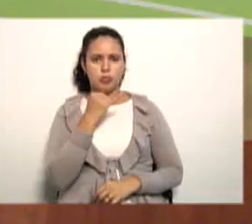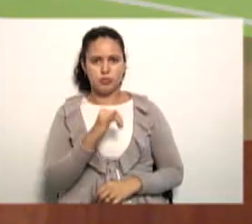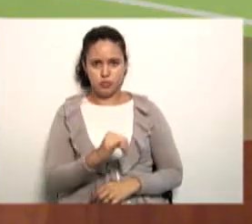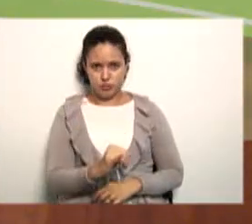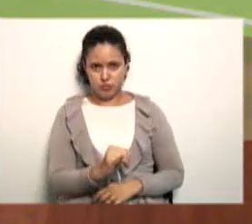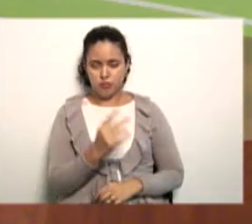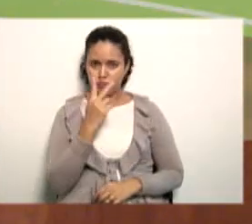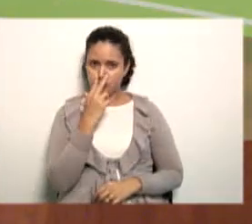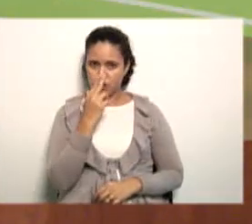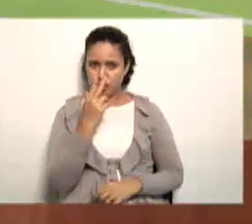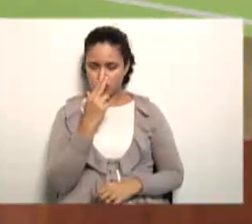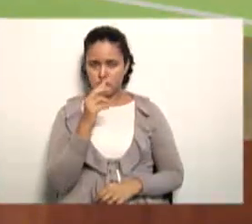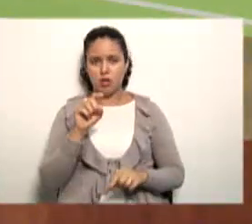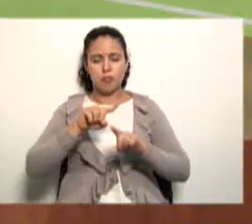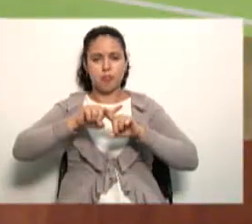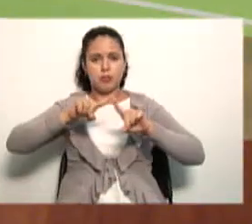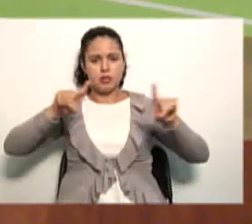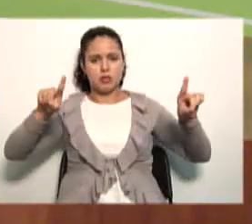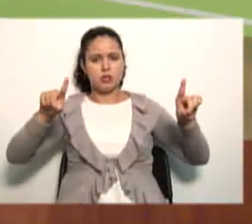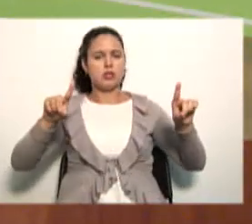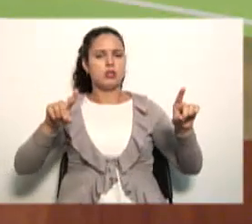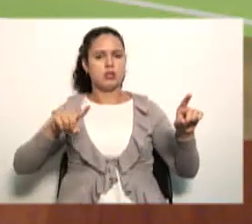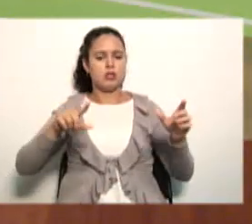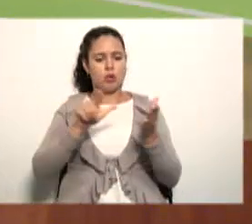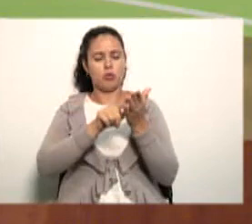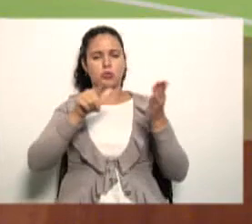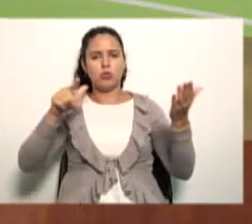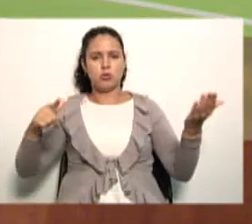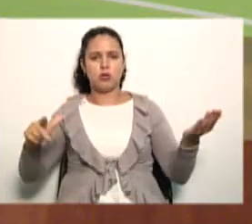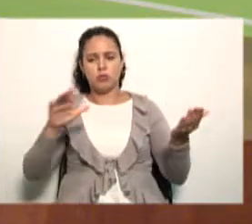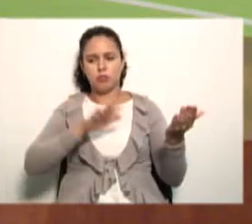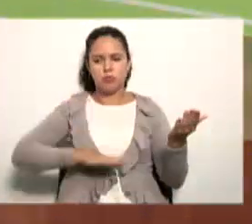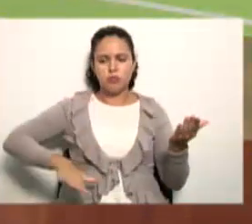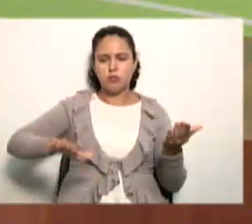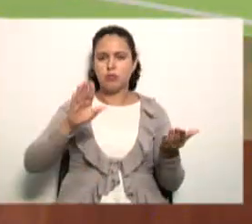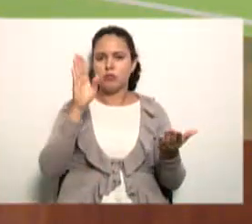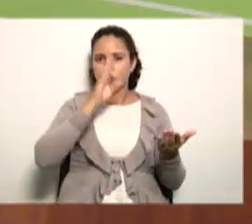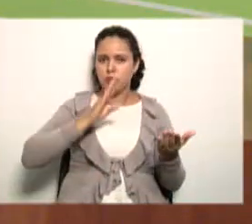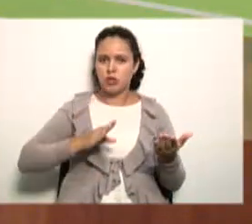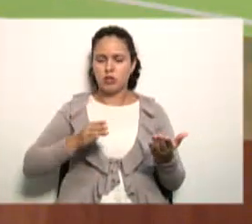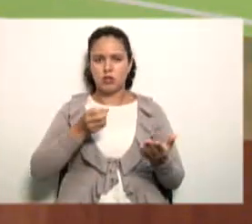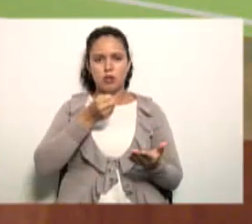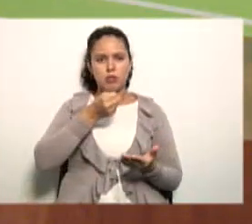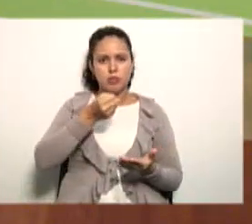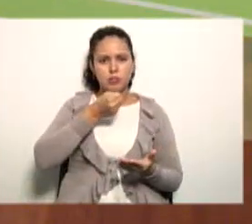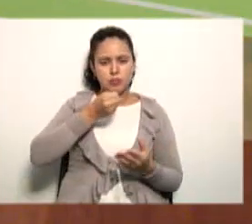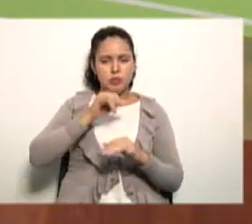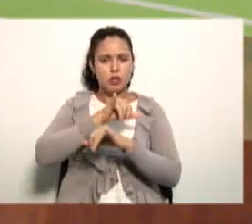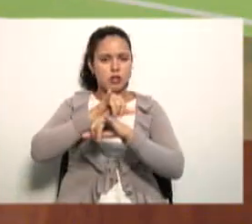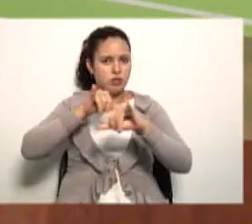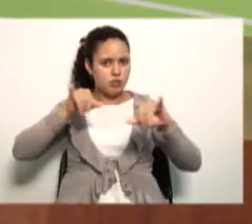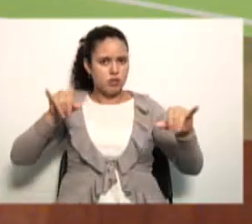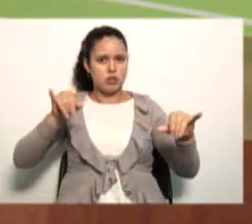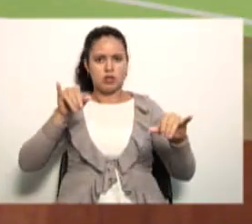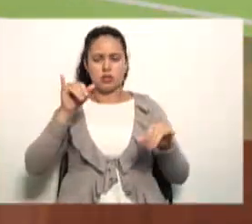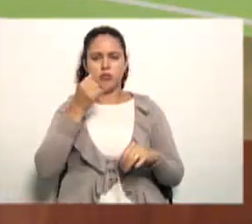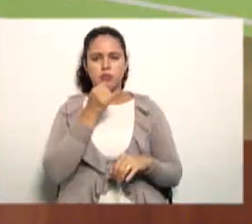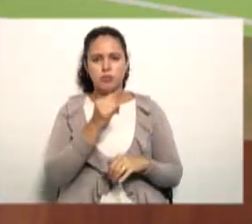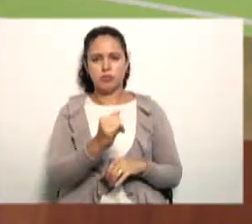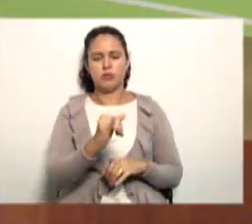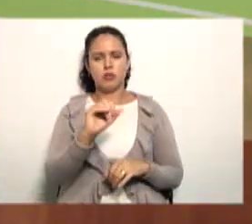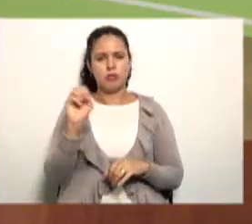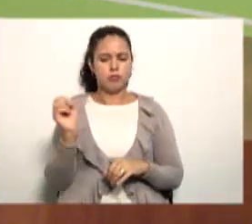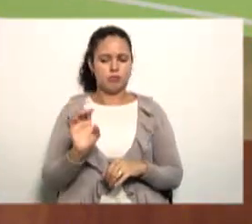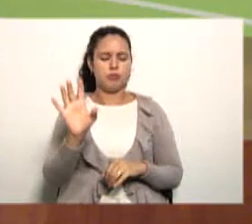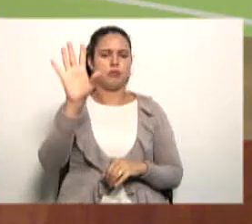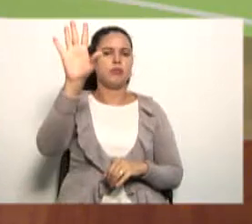nacional, que isso tem sido muito comentado. Então, o custo da energia elétrica, que é o nosso recurso produtivo dos mais importantes, que